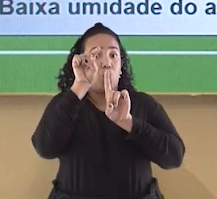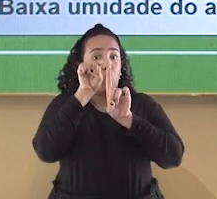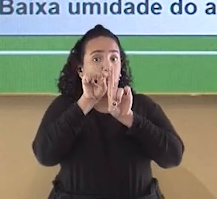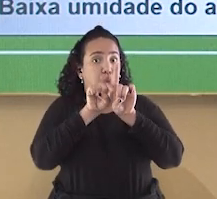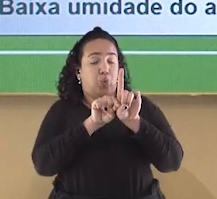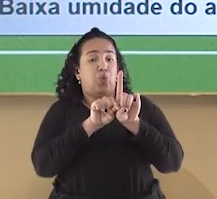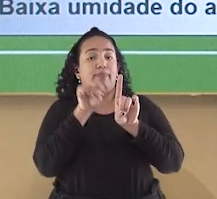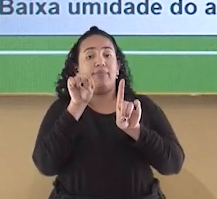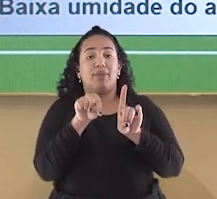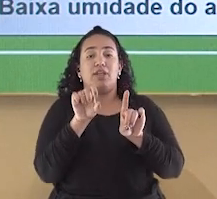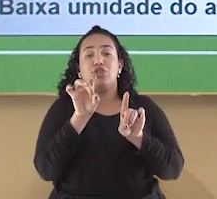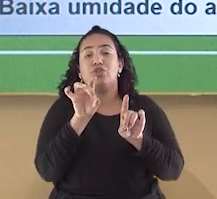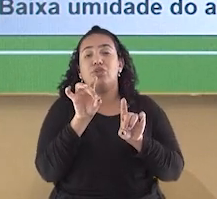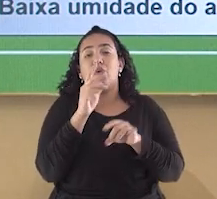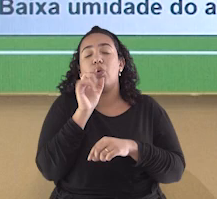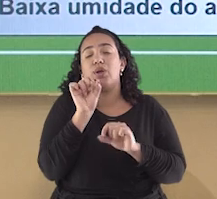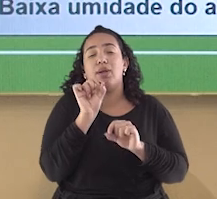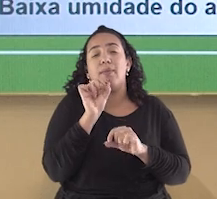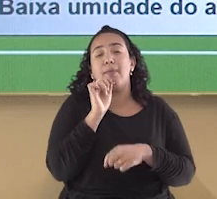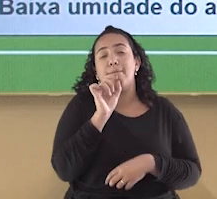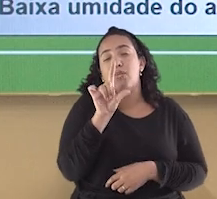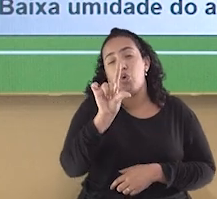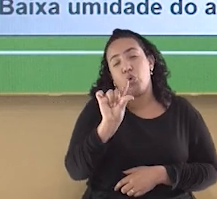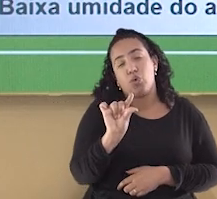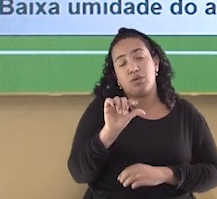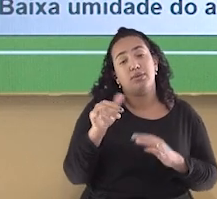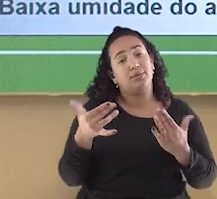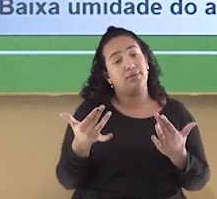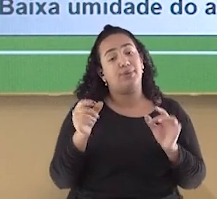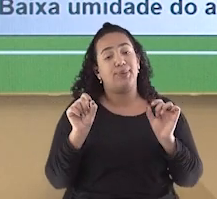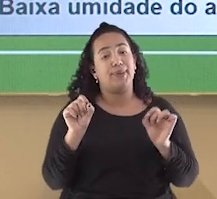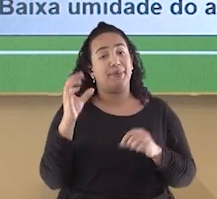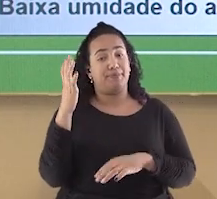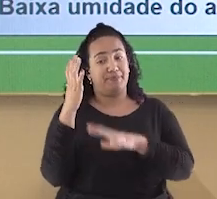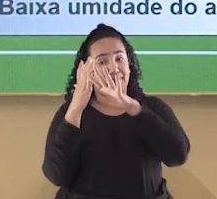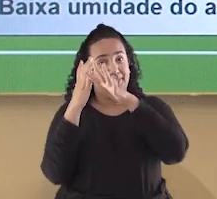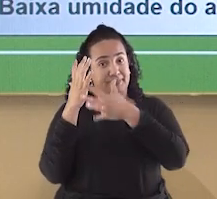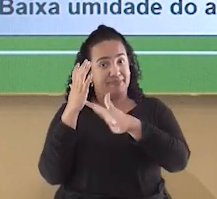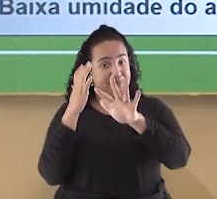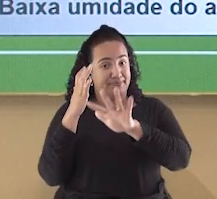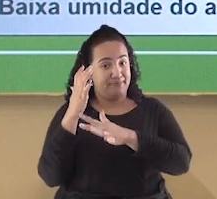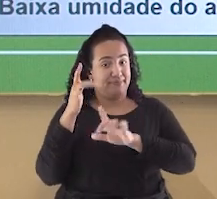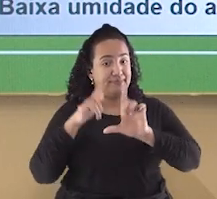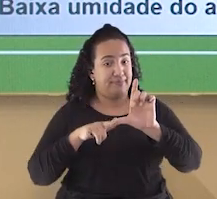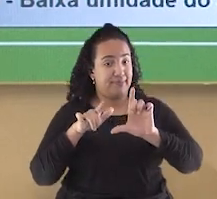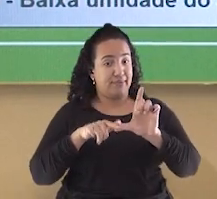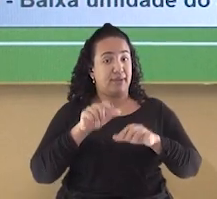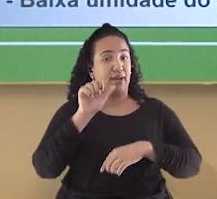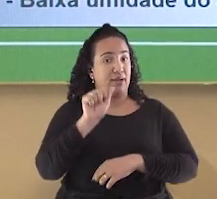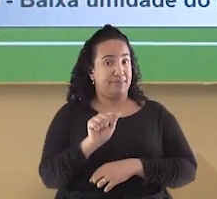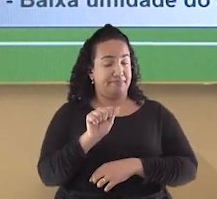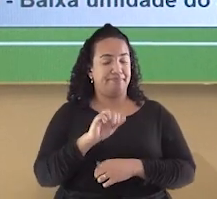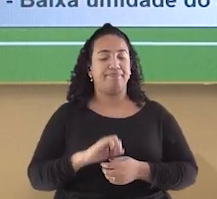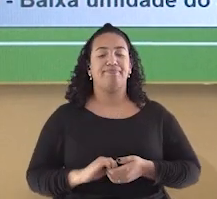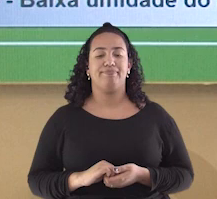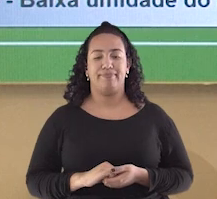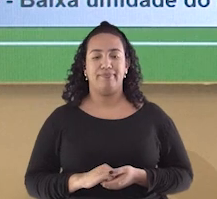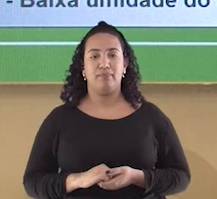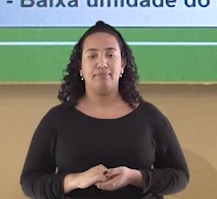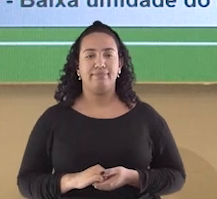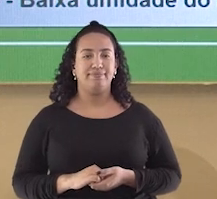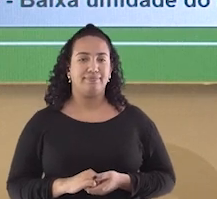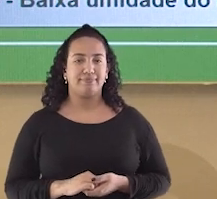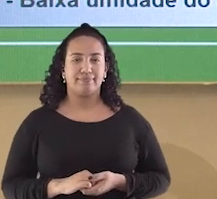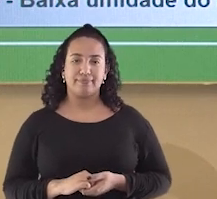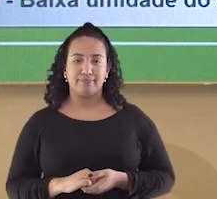letra A vem aqui na terceira opção. Agora a segunda estação. Temos chuvas regulares